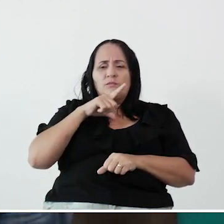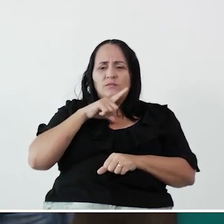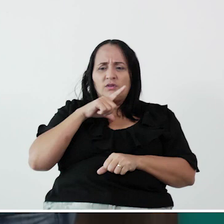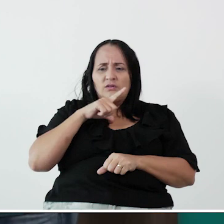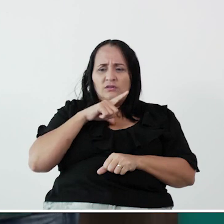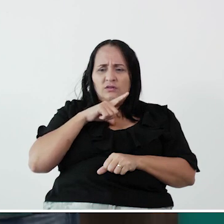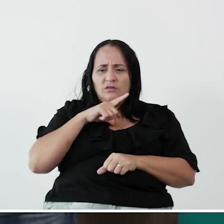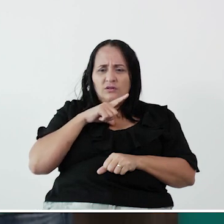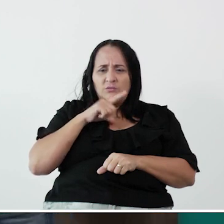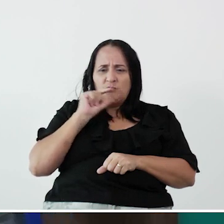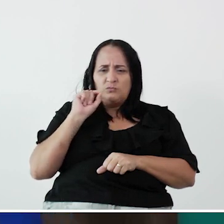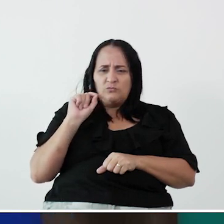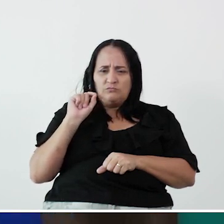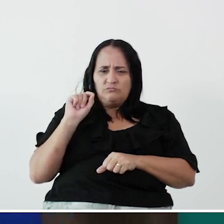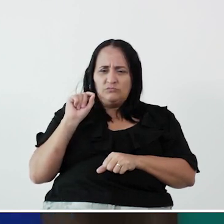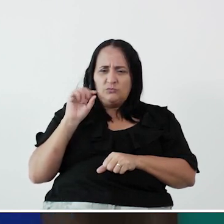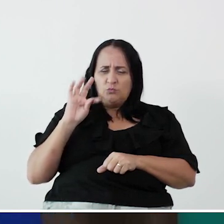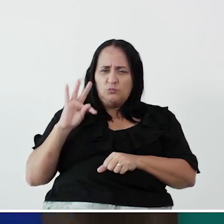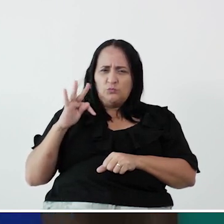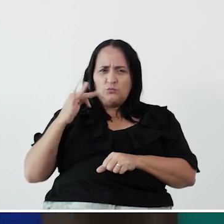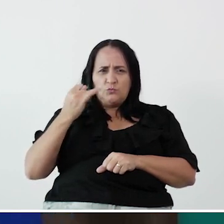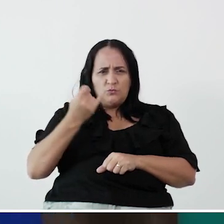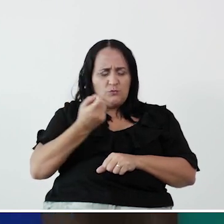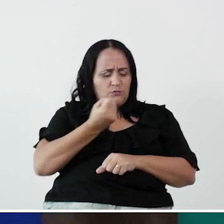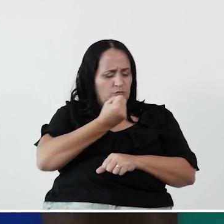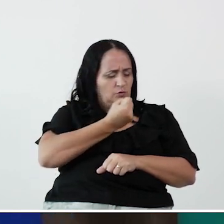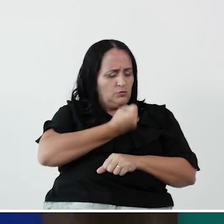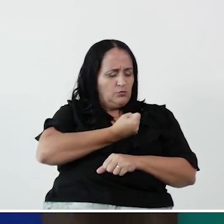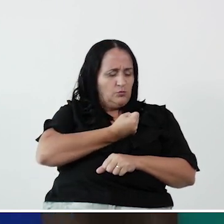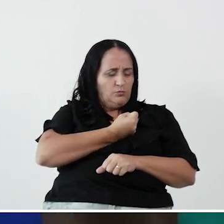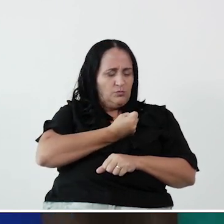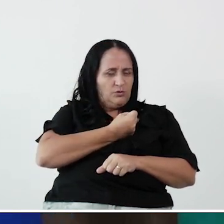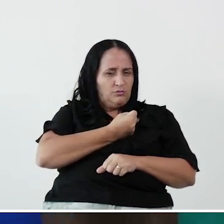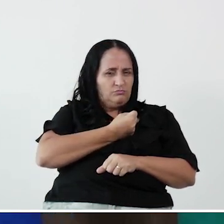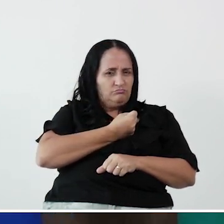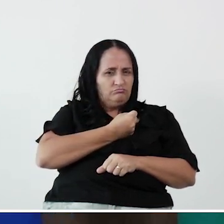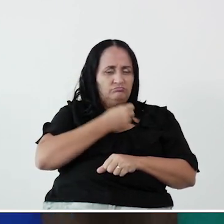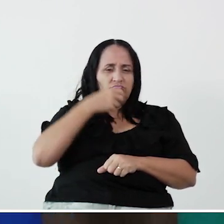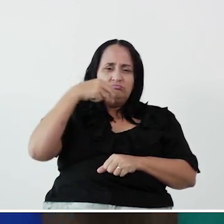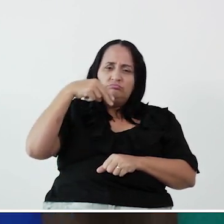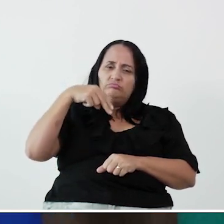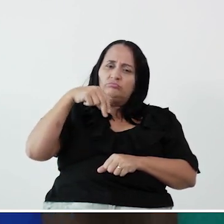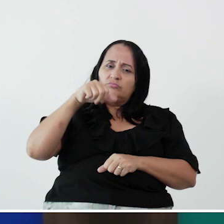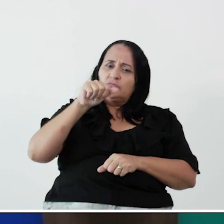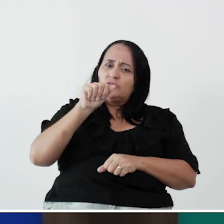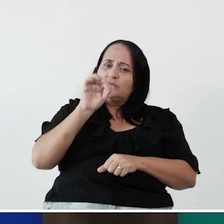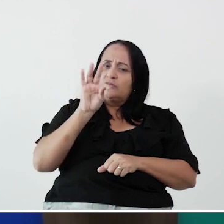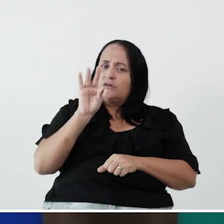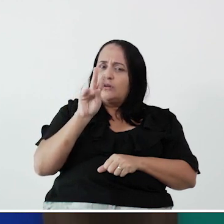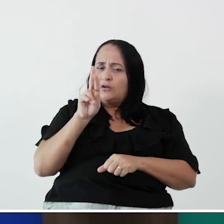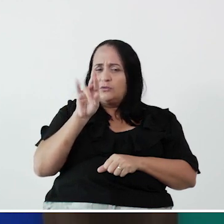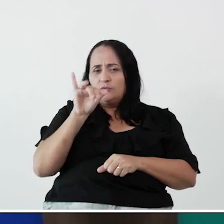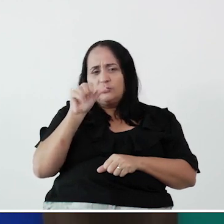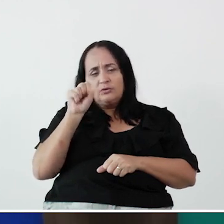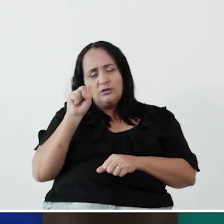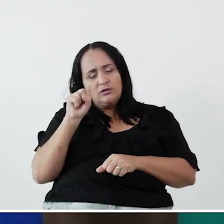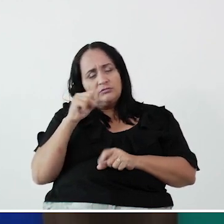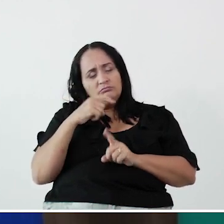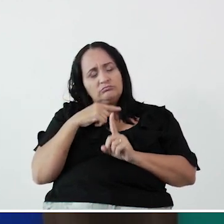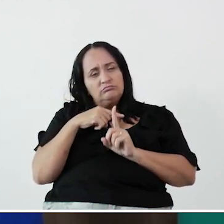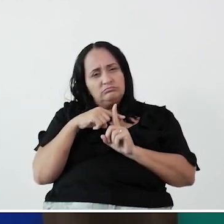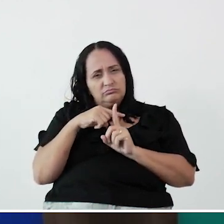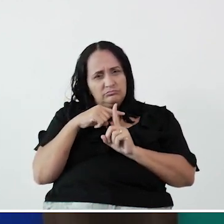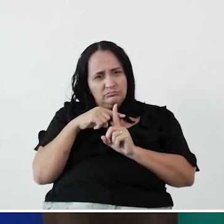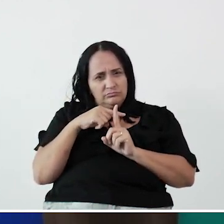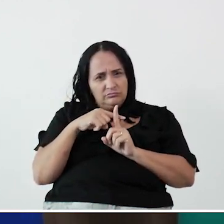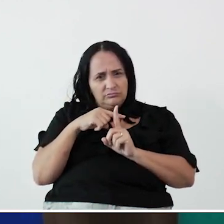Temos nesse conjunto todos os números naturais, que são aqueles números positivos e também o zero,